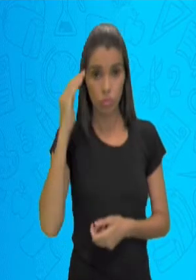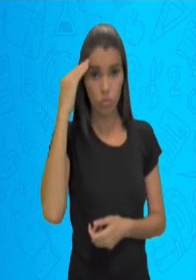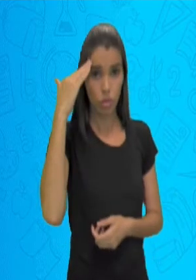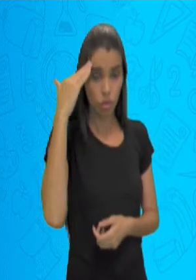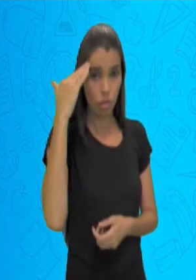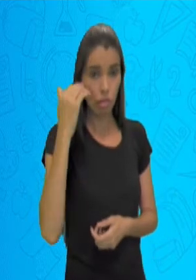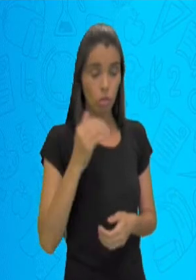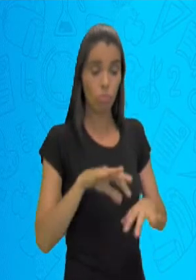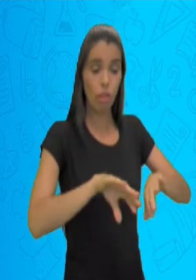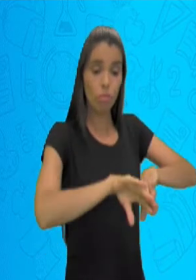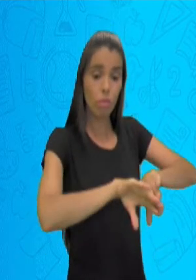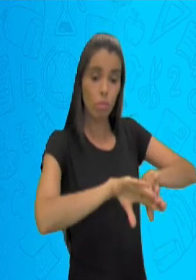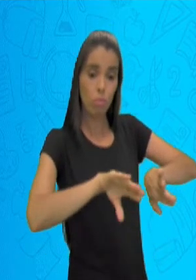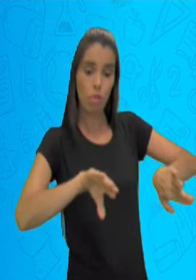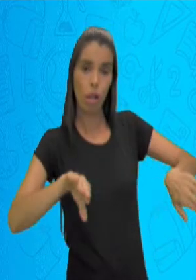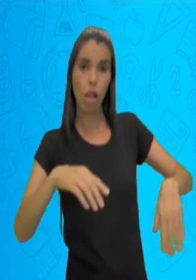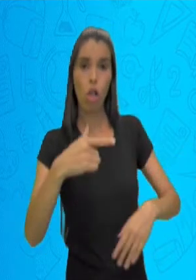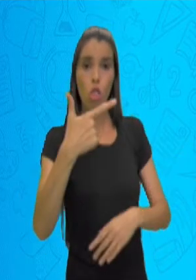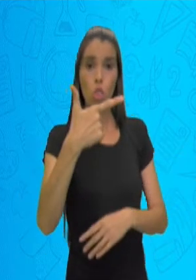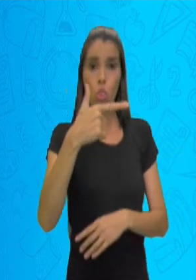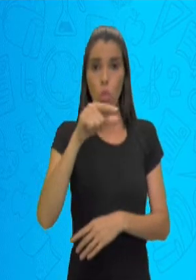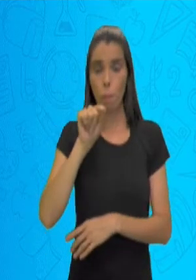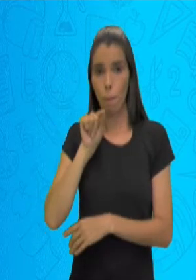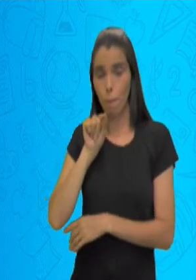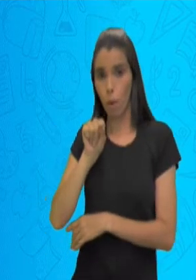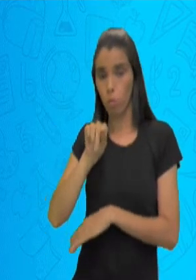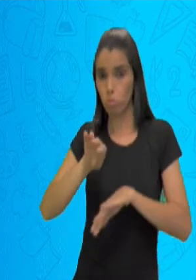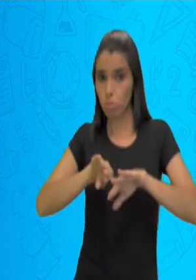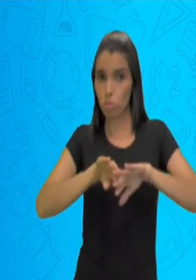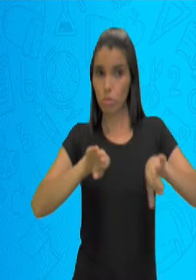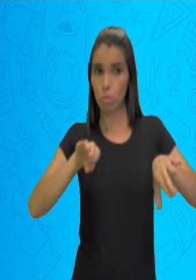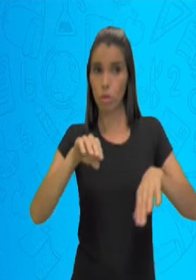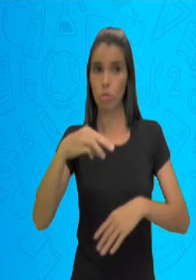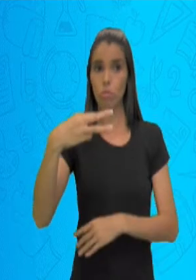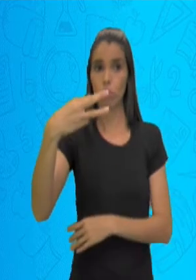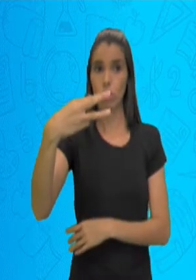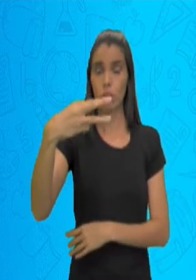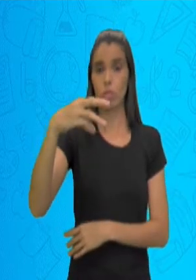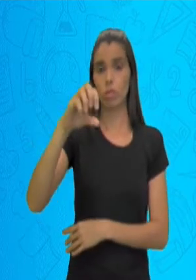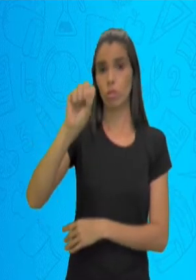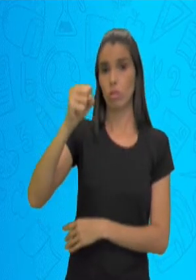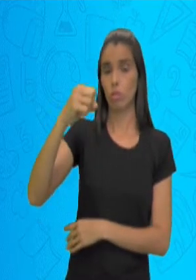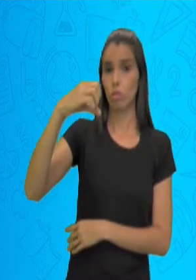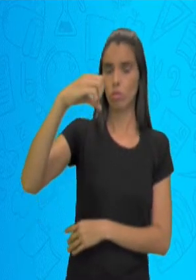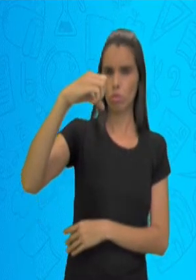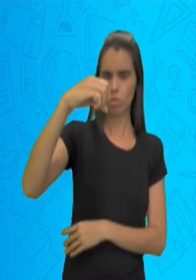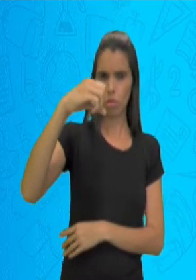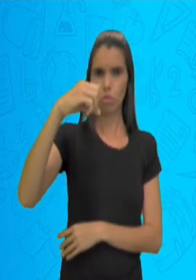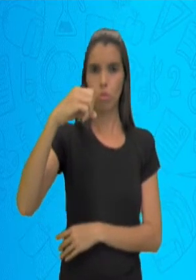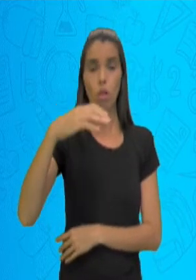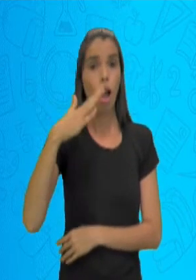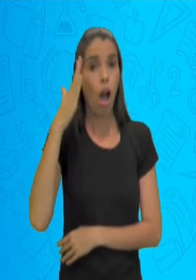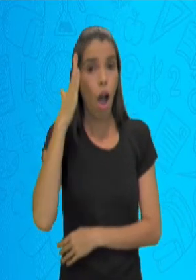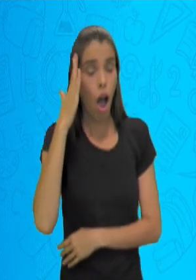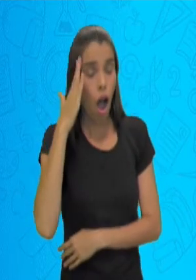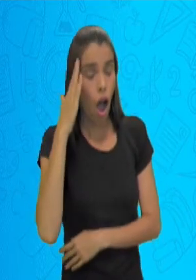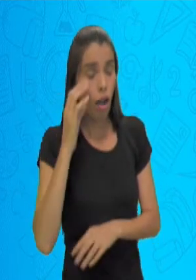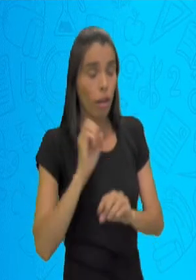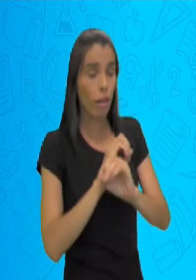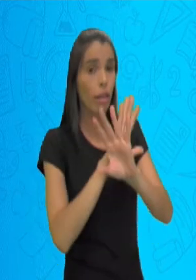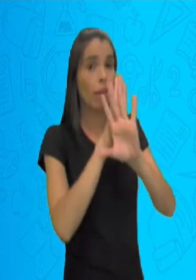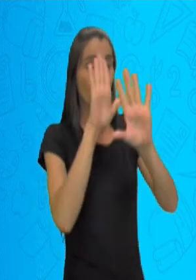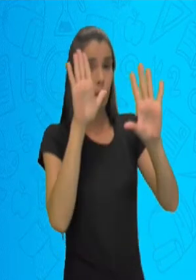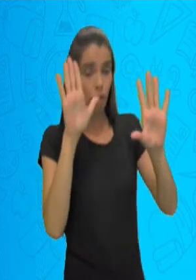é importante a gente entender bem a nossa aula de valor posicional? Para a gente saber que o 3